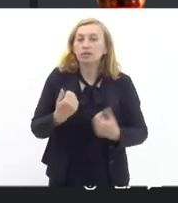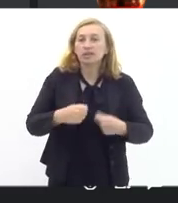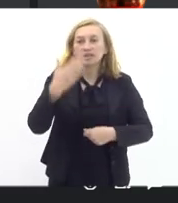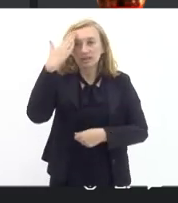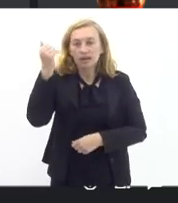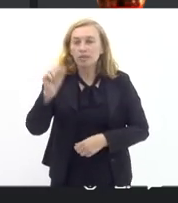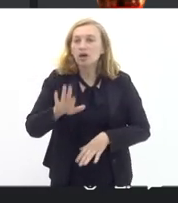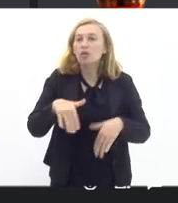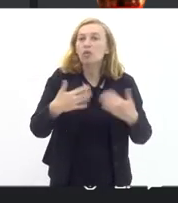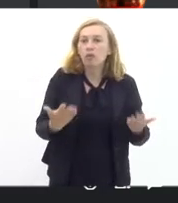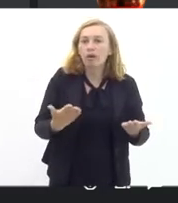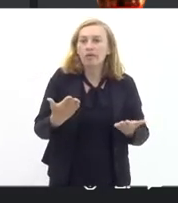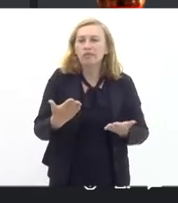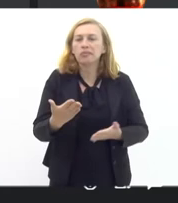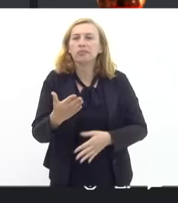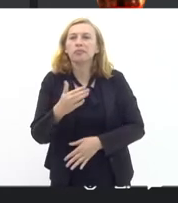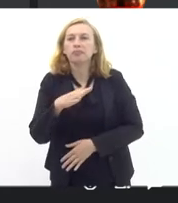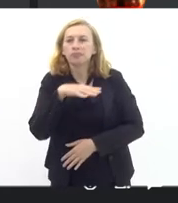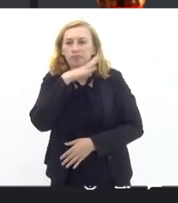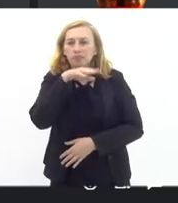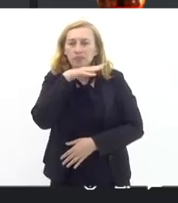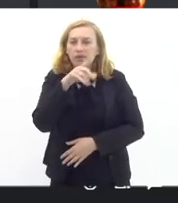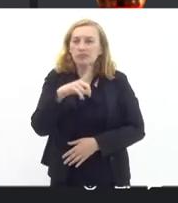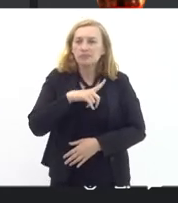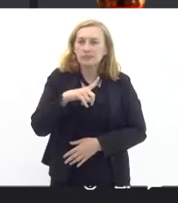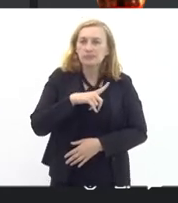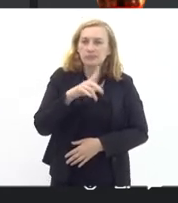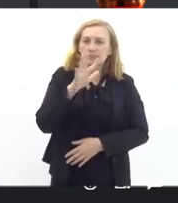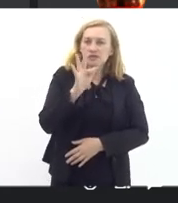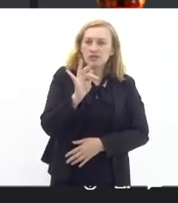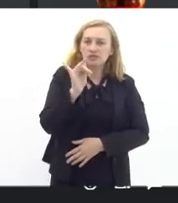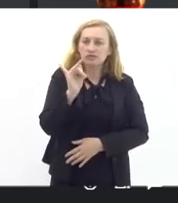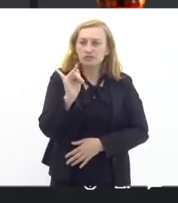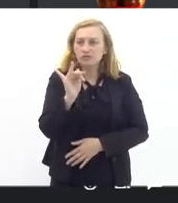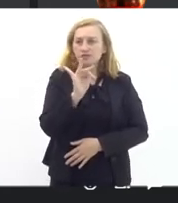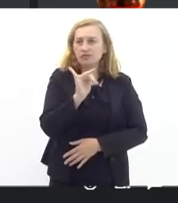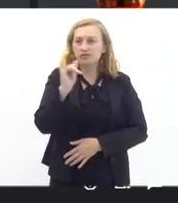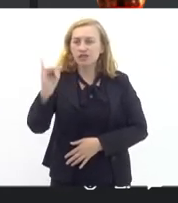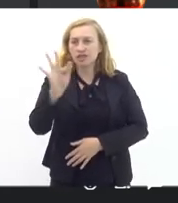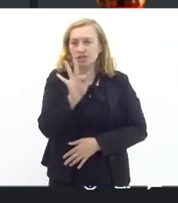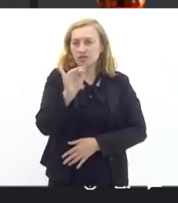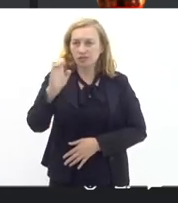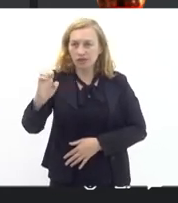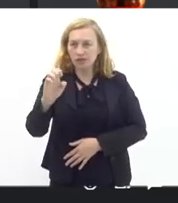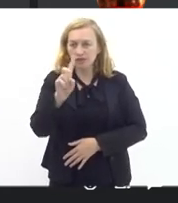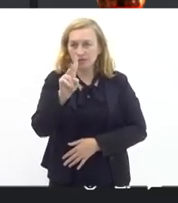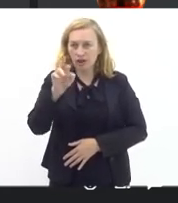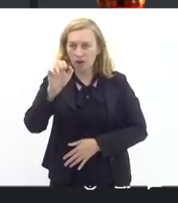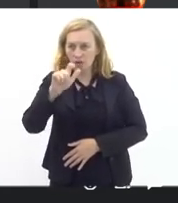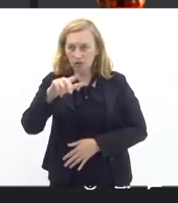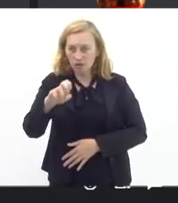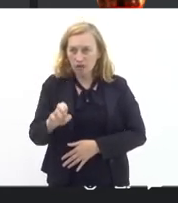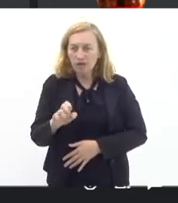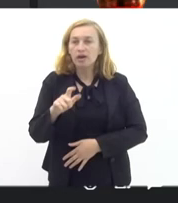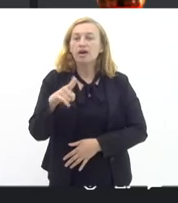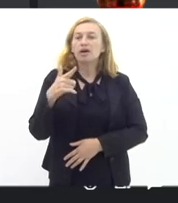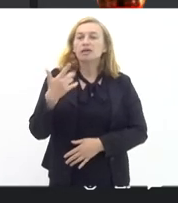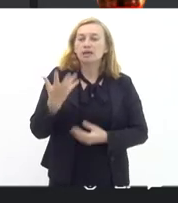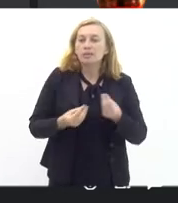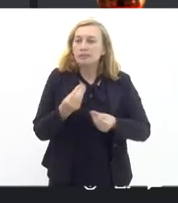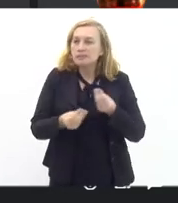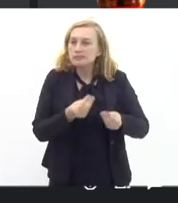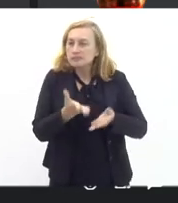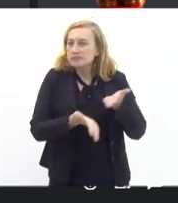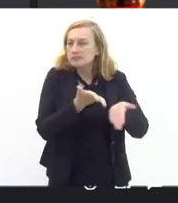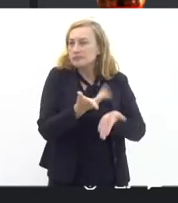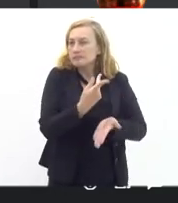quais são os animais com FIV e FeLV para saber como manipular eles. Eles precisam de mais cuidados do que os outros animais da